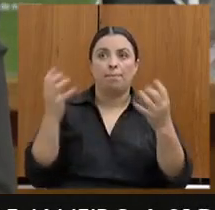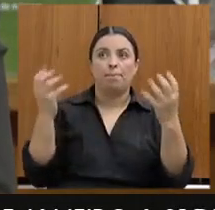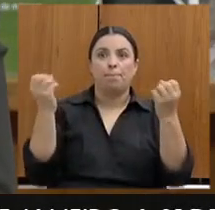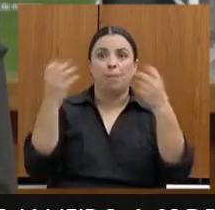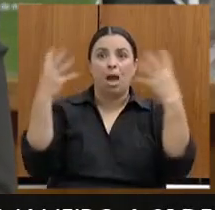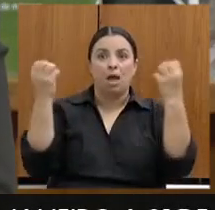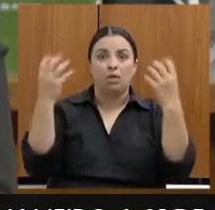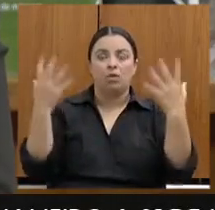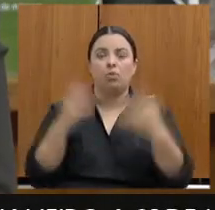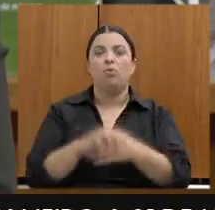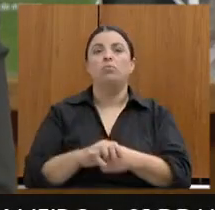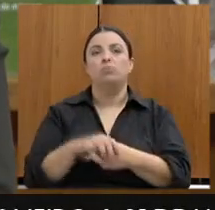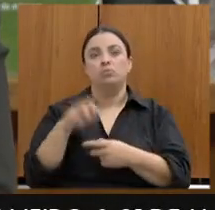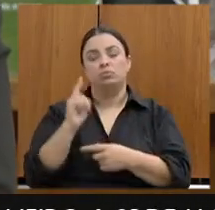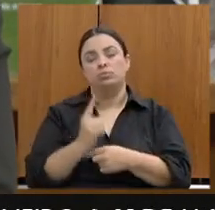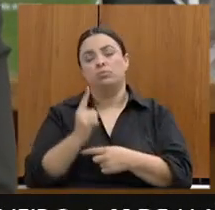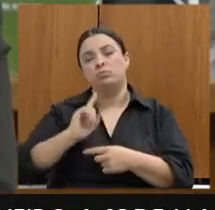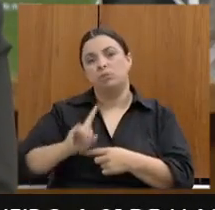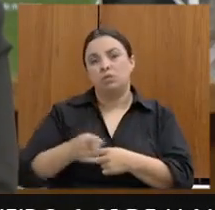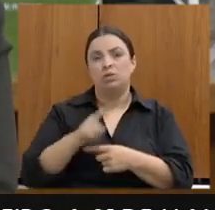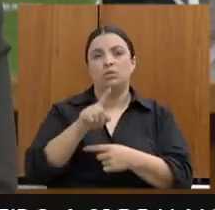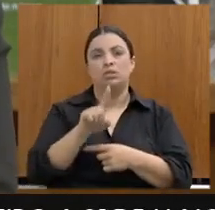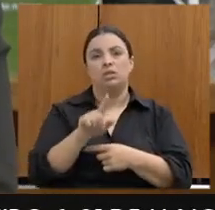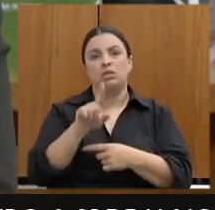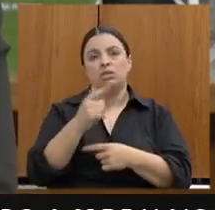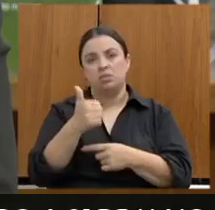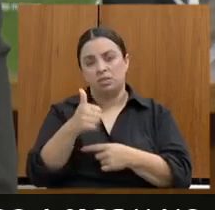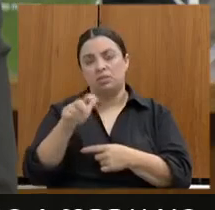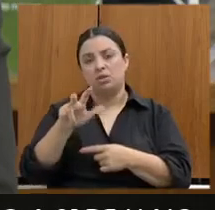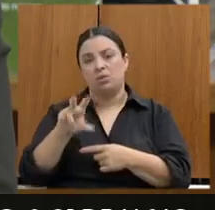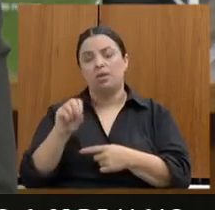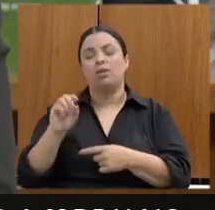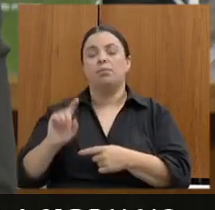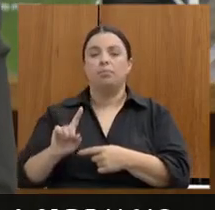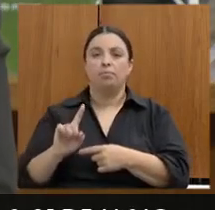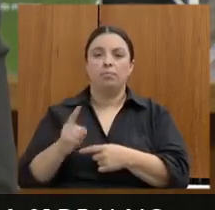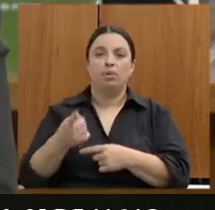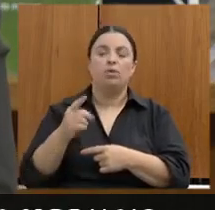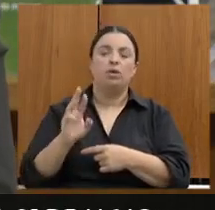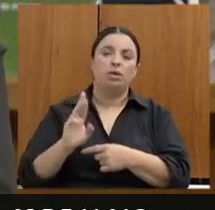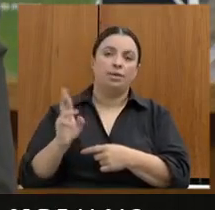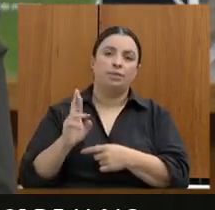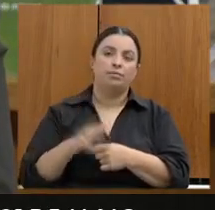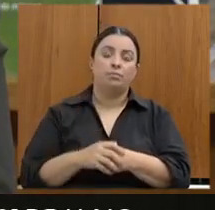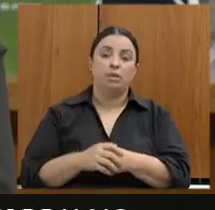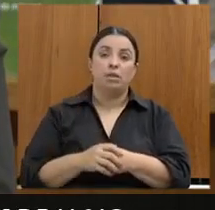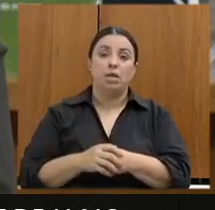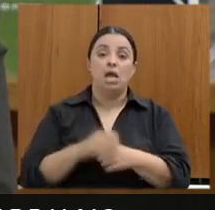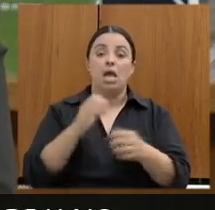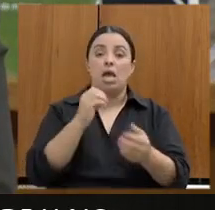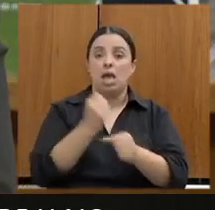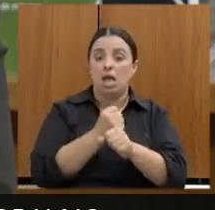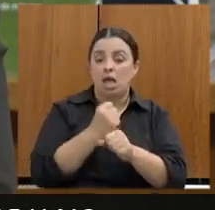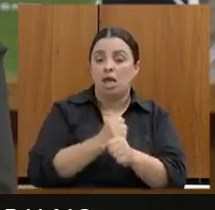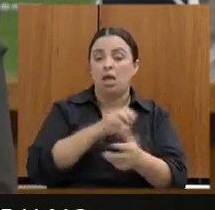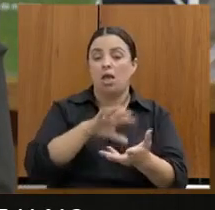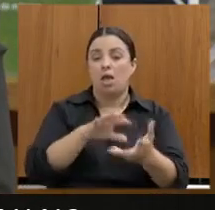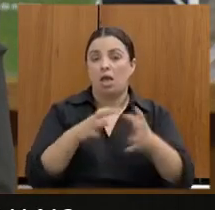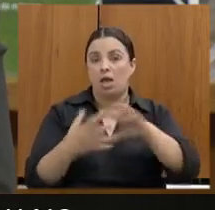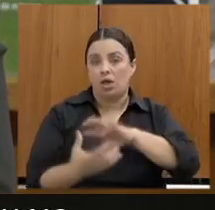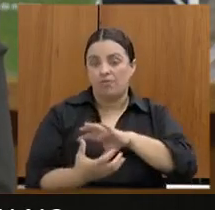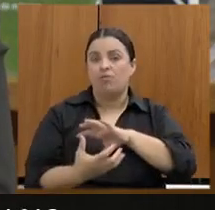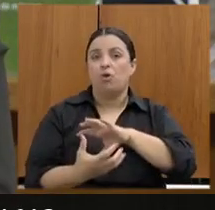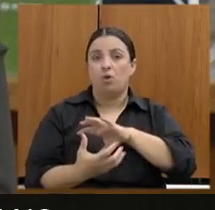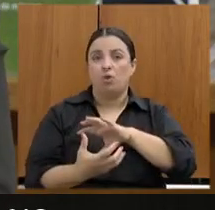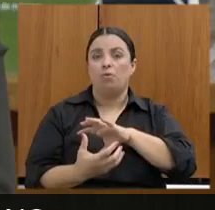cinquenta mil reais próximo em termos de ampliação e reformas das unidades para que a gente